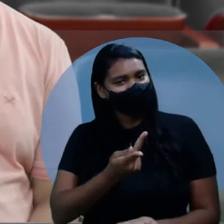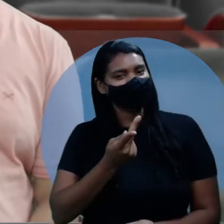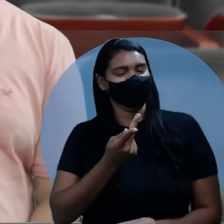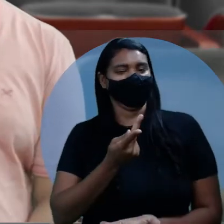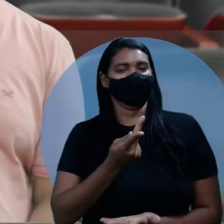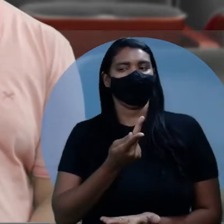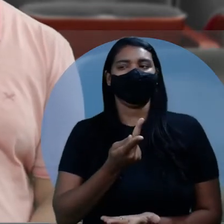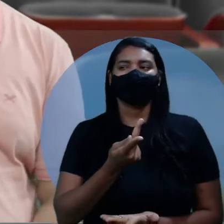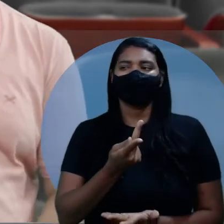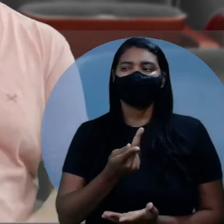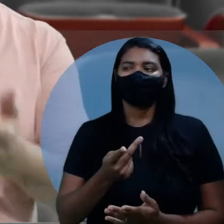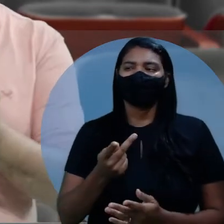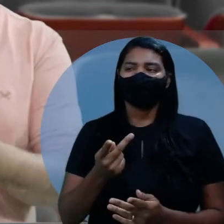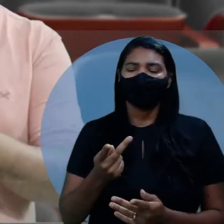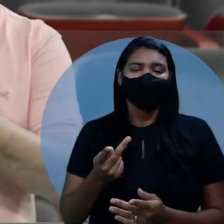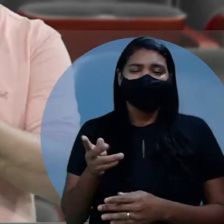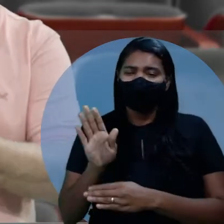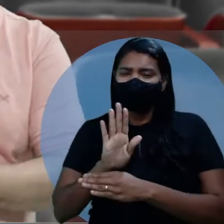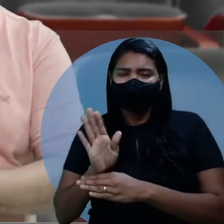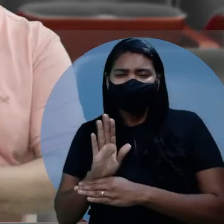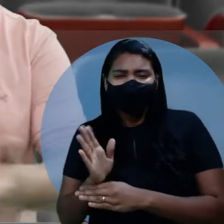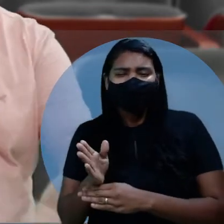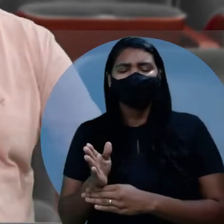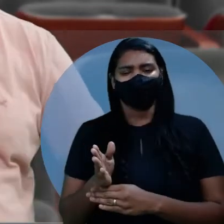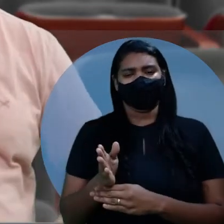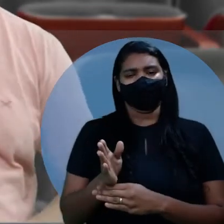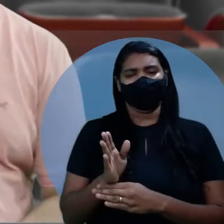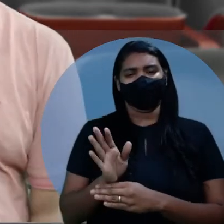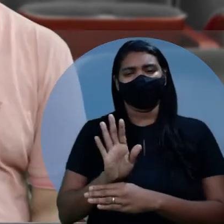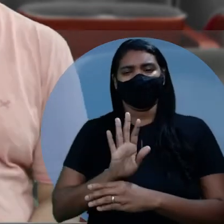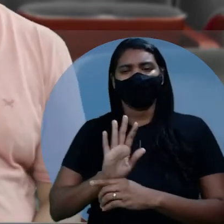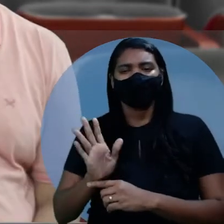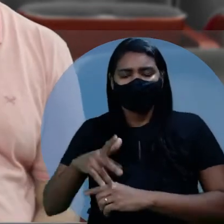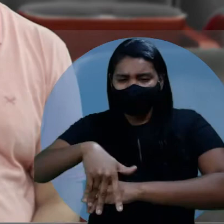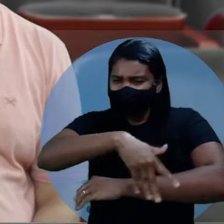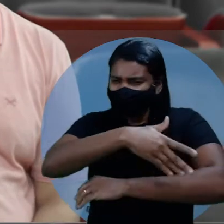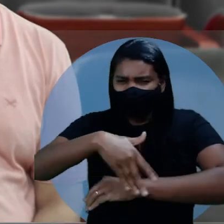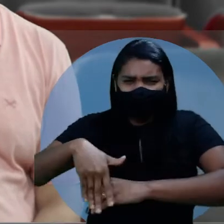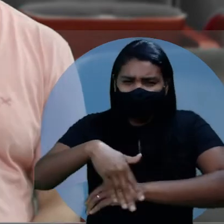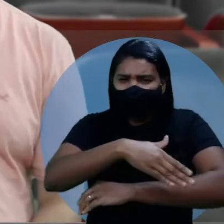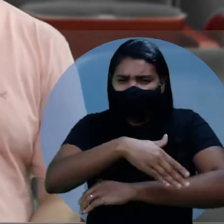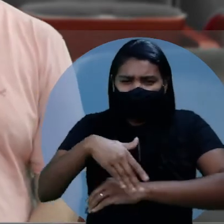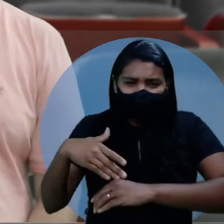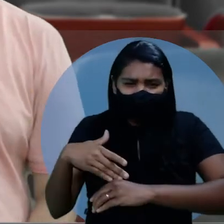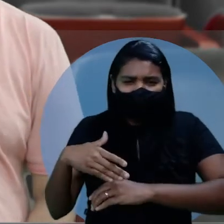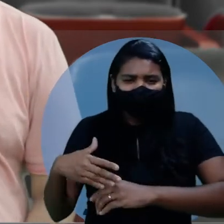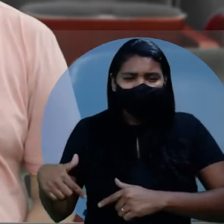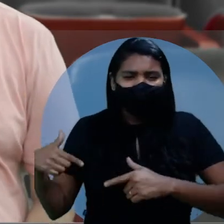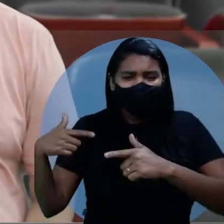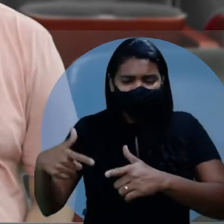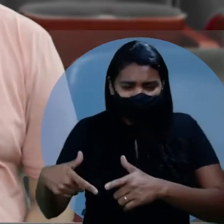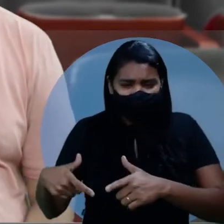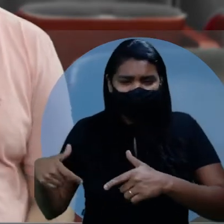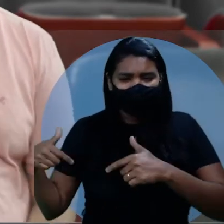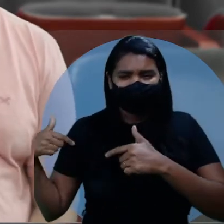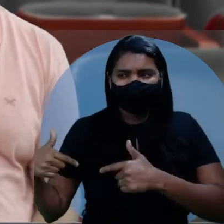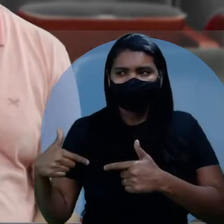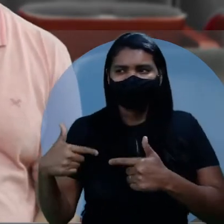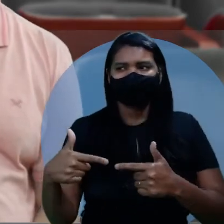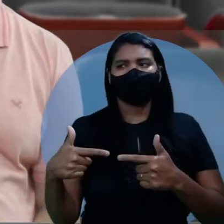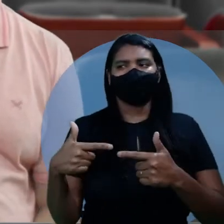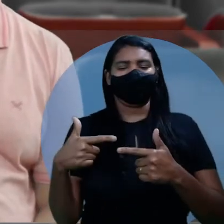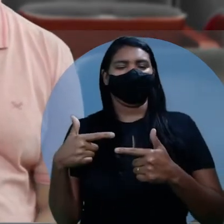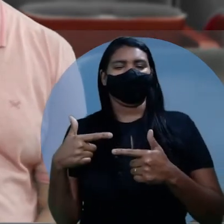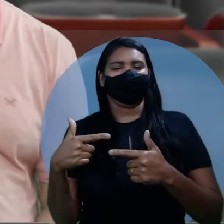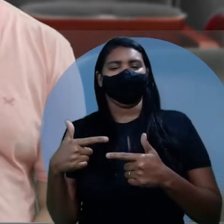e acontecimento popular, né? Um cinema, essa questão do cinema ainda de rua, essa luta de sobrevivência